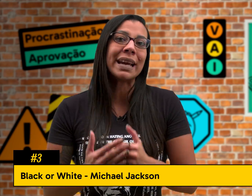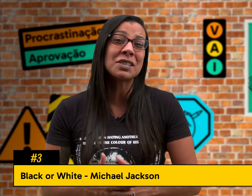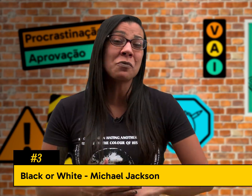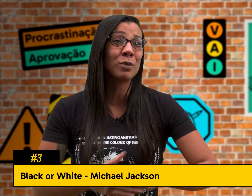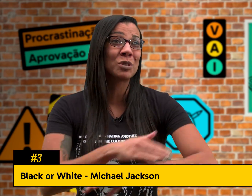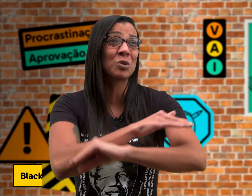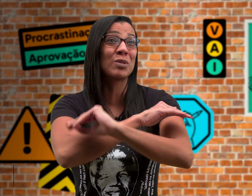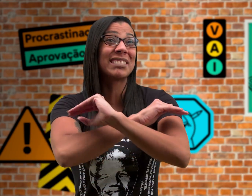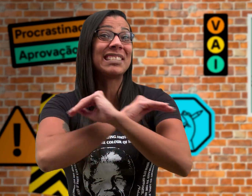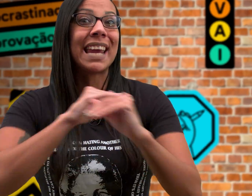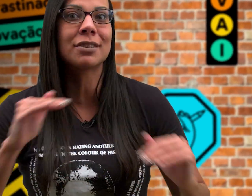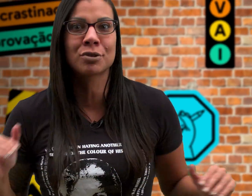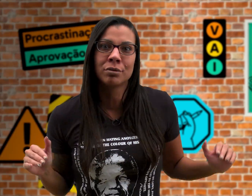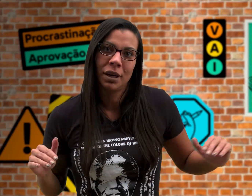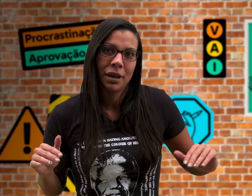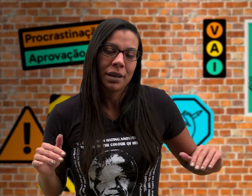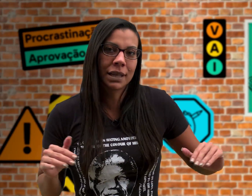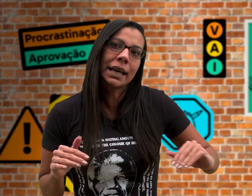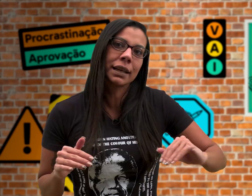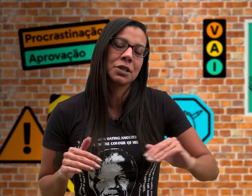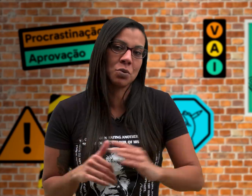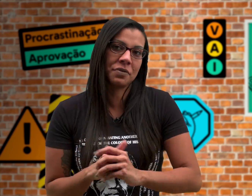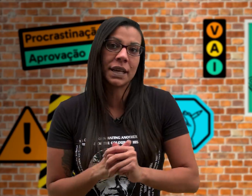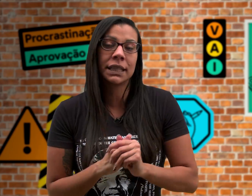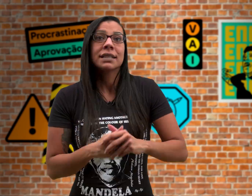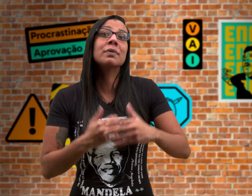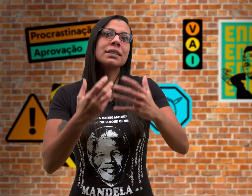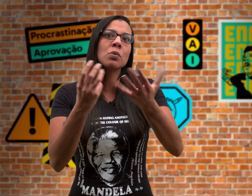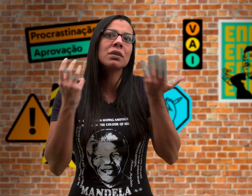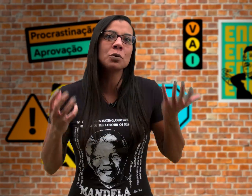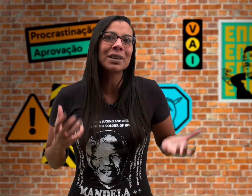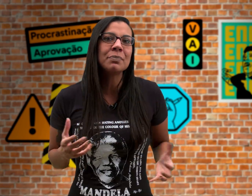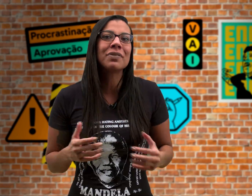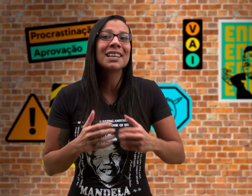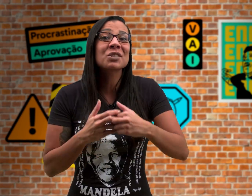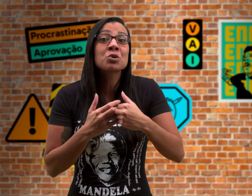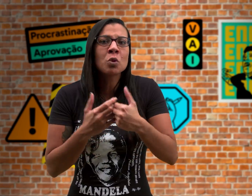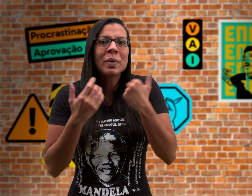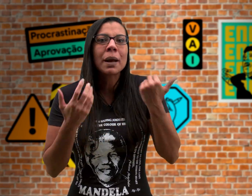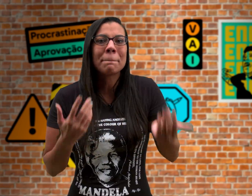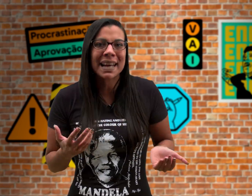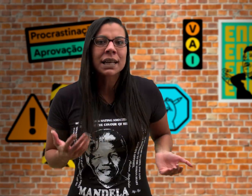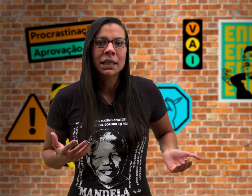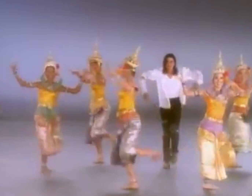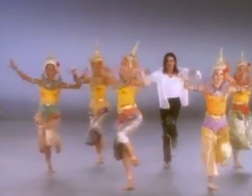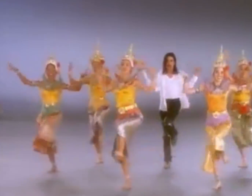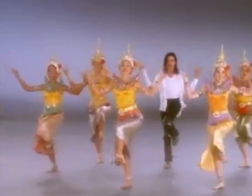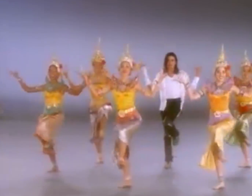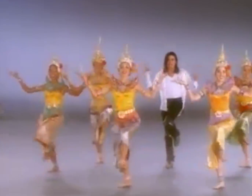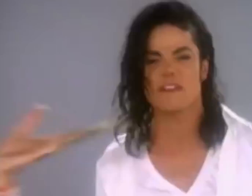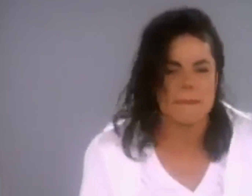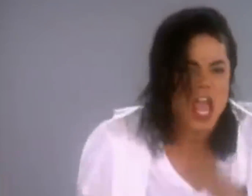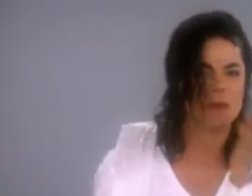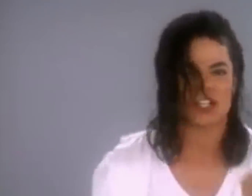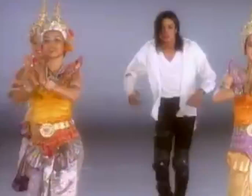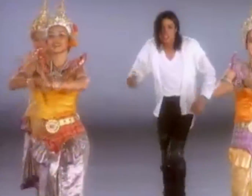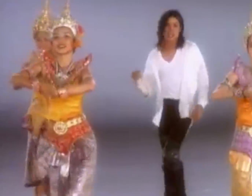Black or White, que foi um sucesso na década de 90. Se você nunca viu o clipe, vale super a pena.